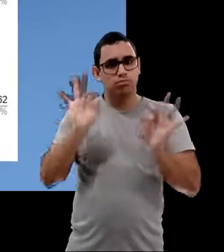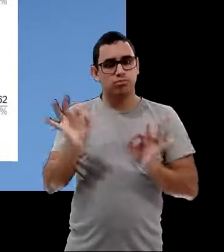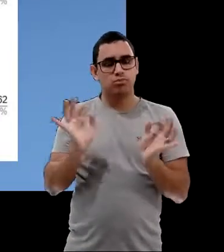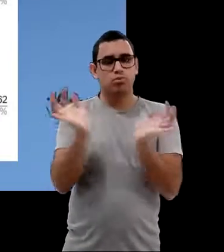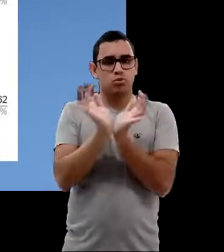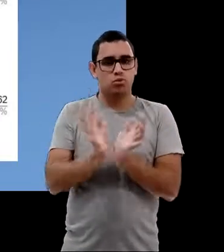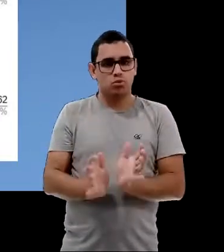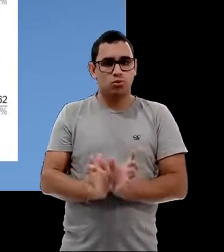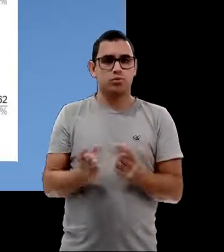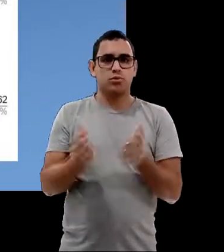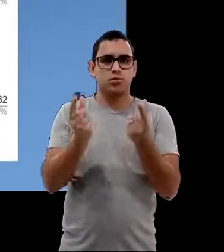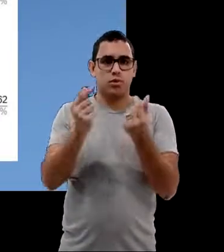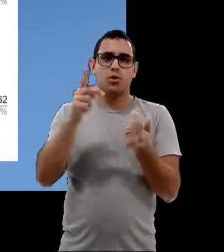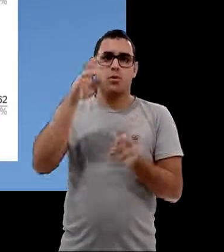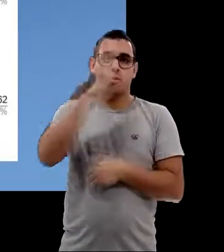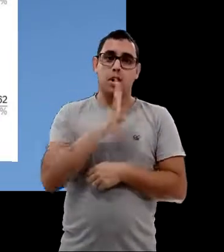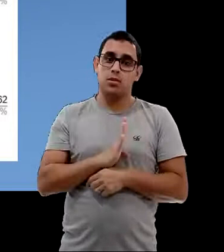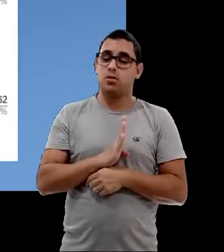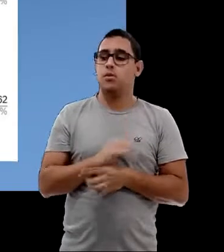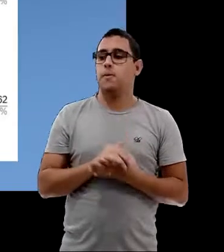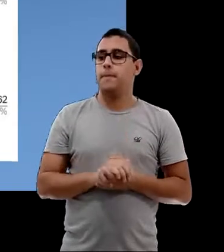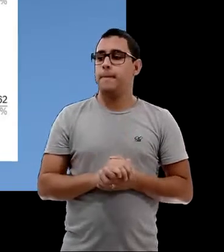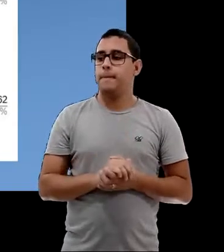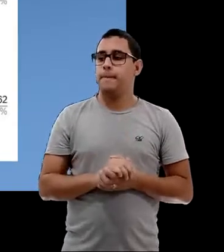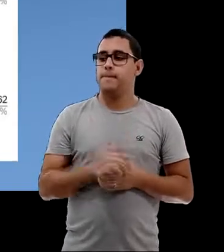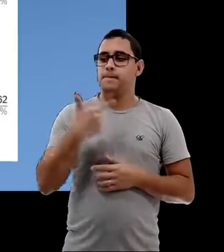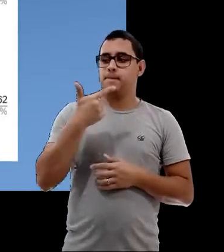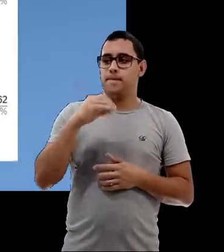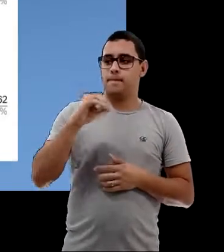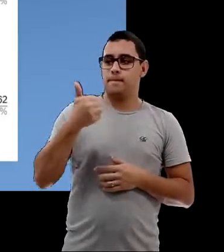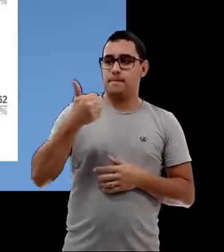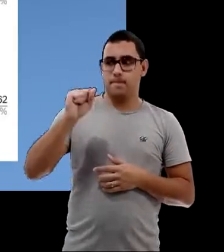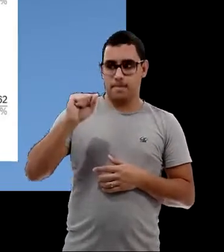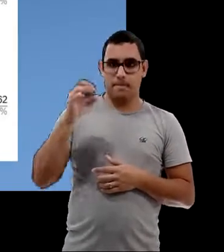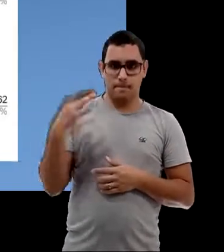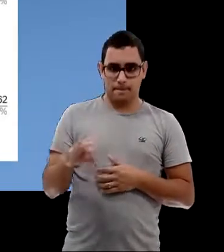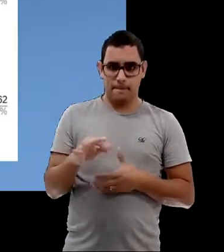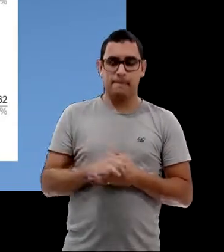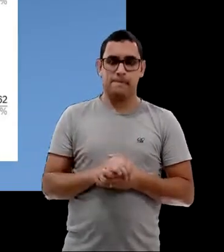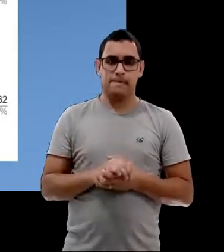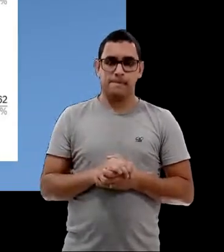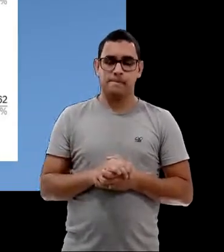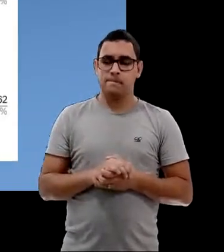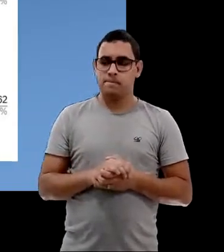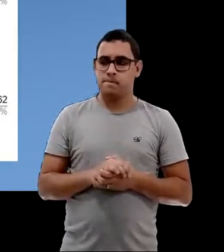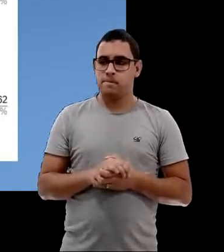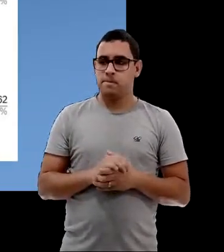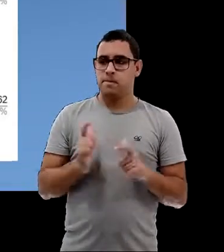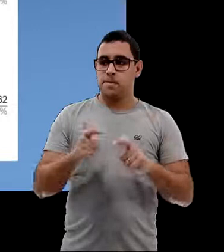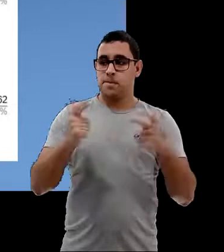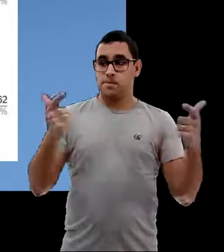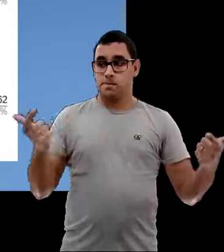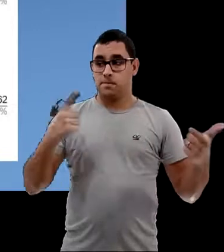porcento das categorias de renda da população brasileira em 2018.